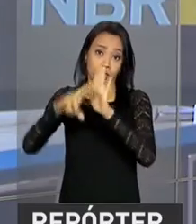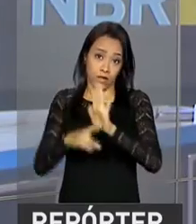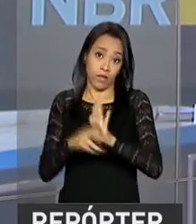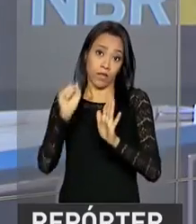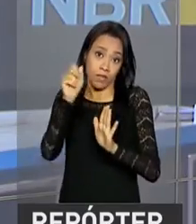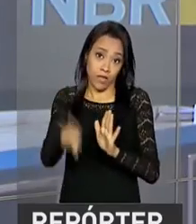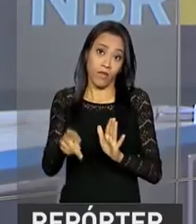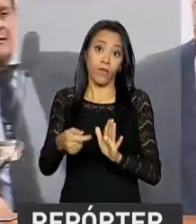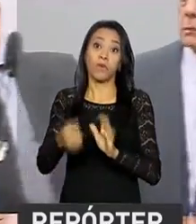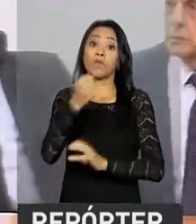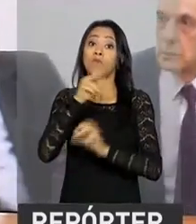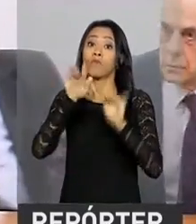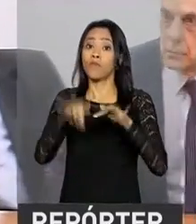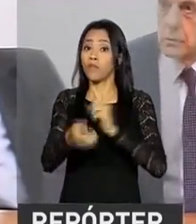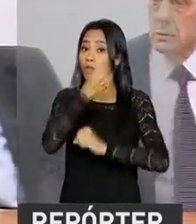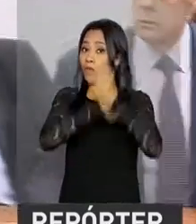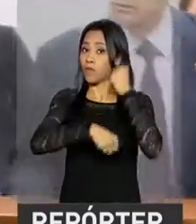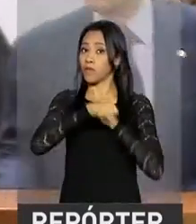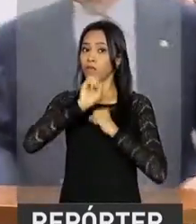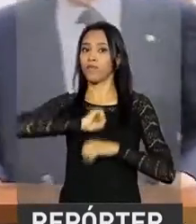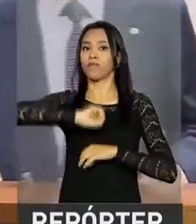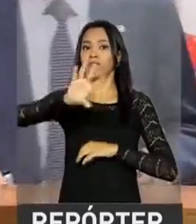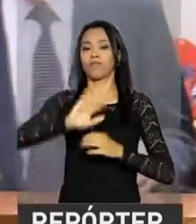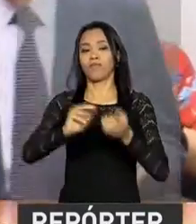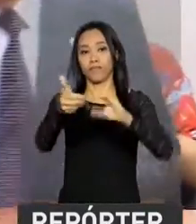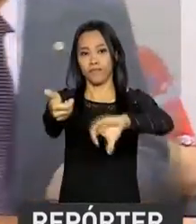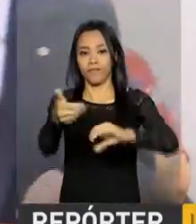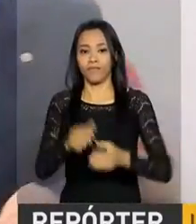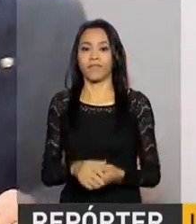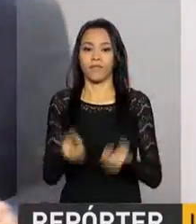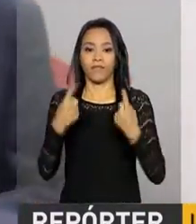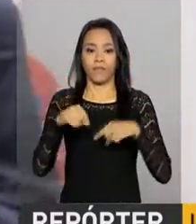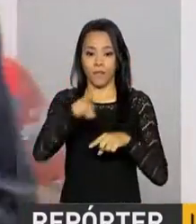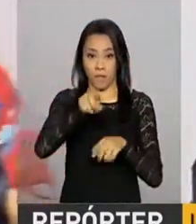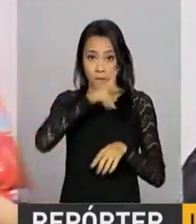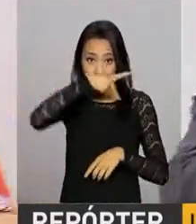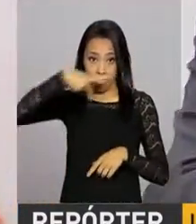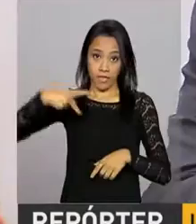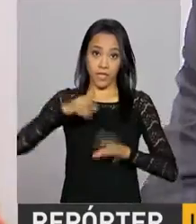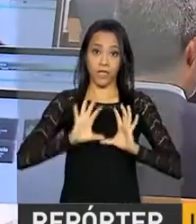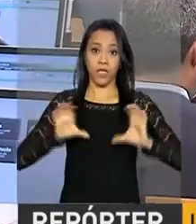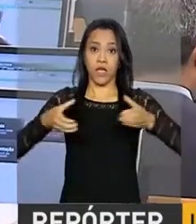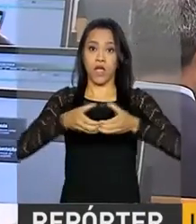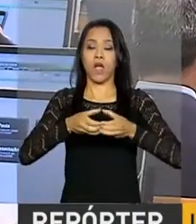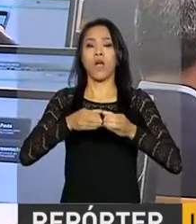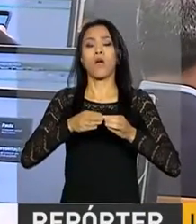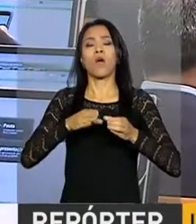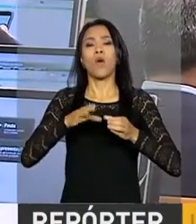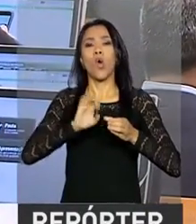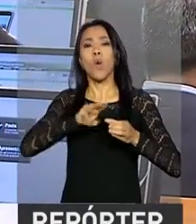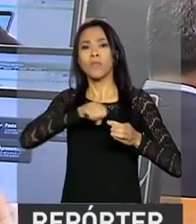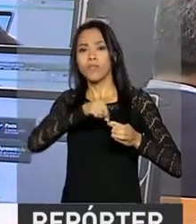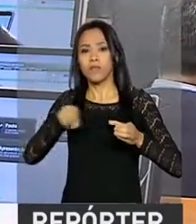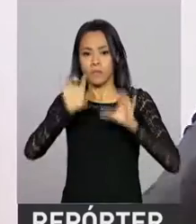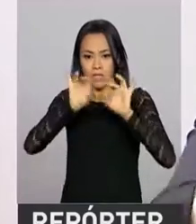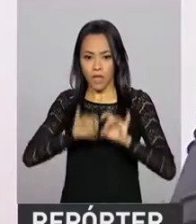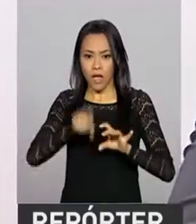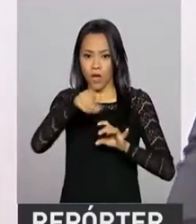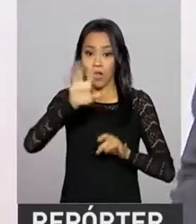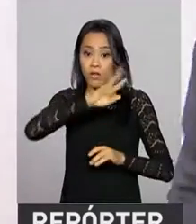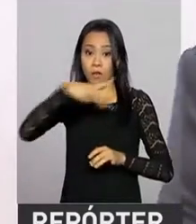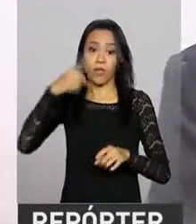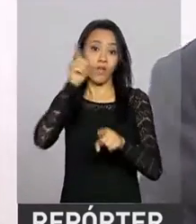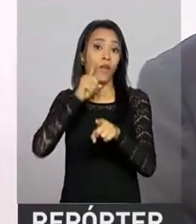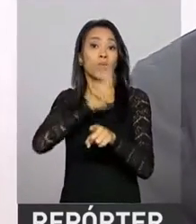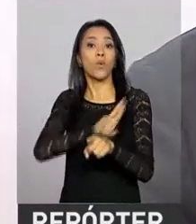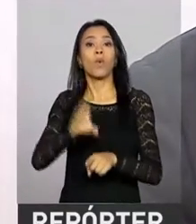passado a presidência da comissão especial que vai discutir a reforma da previdência ficou com detalhes será